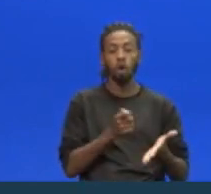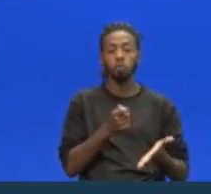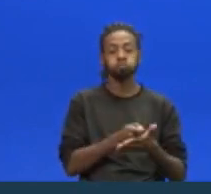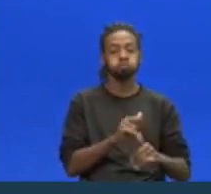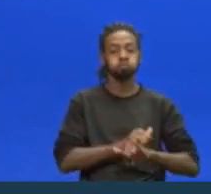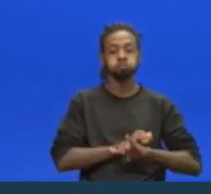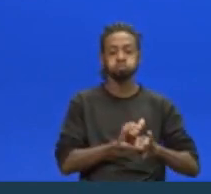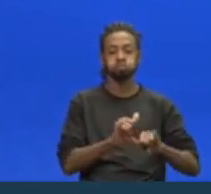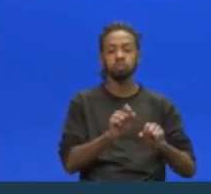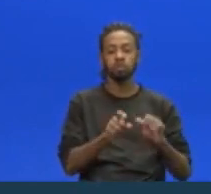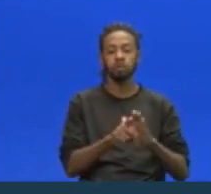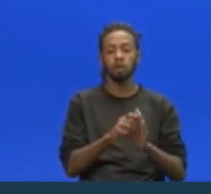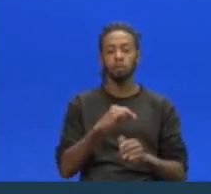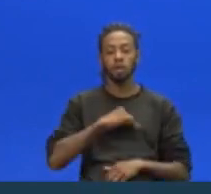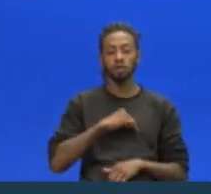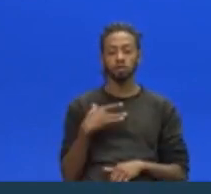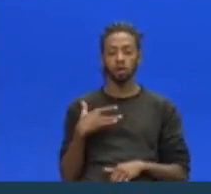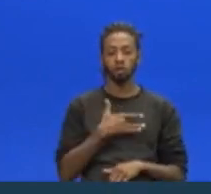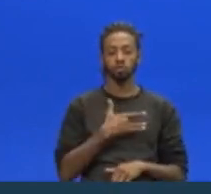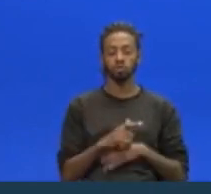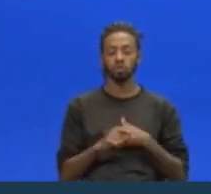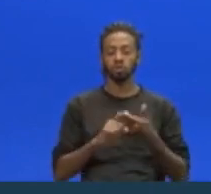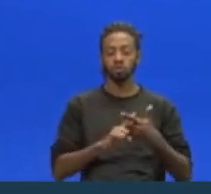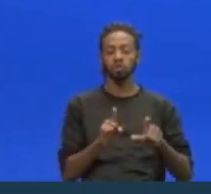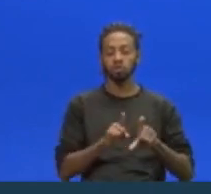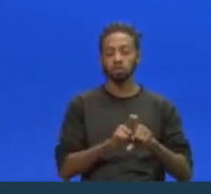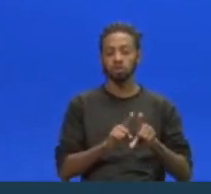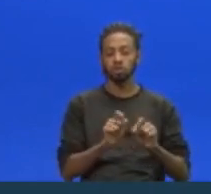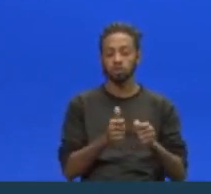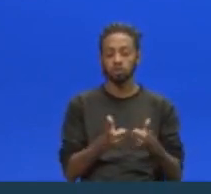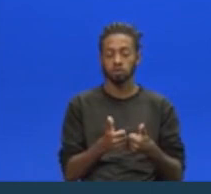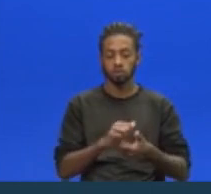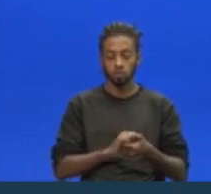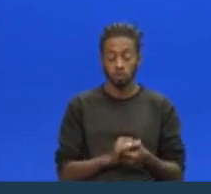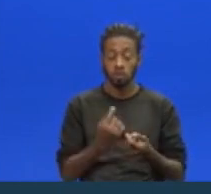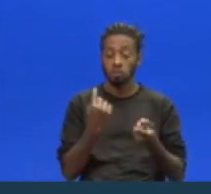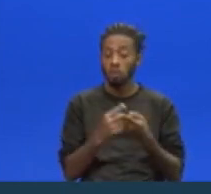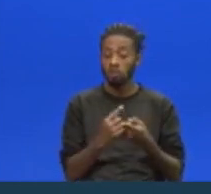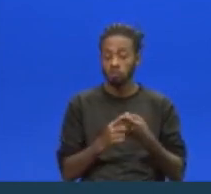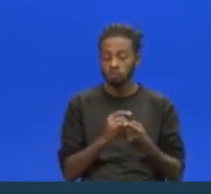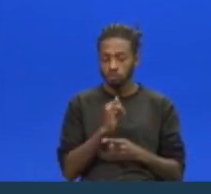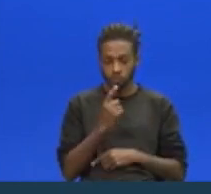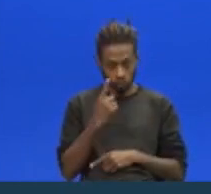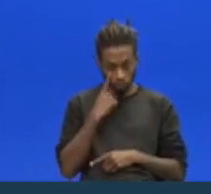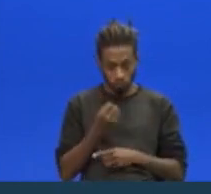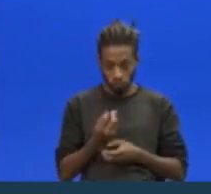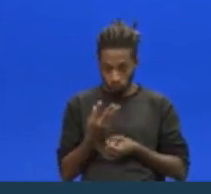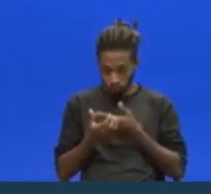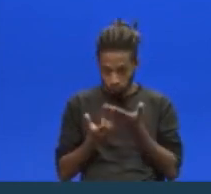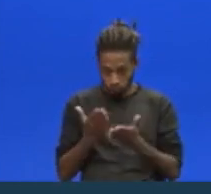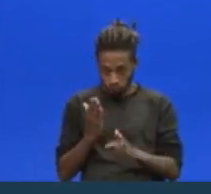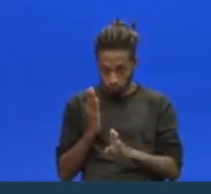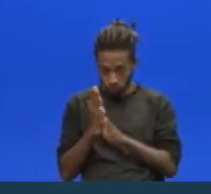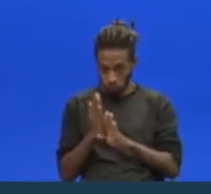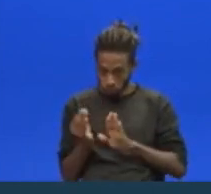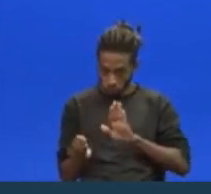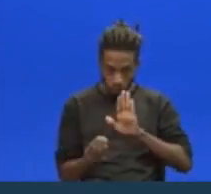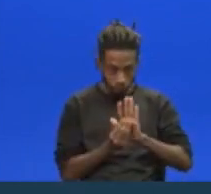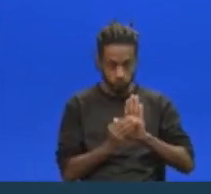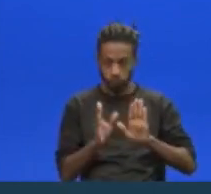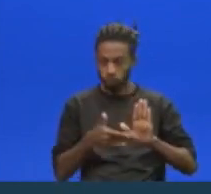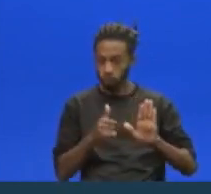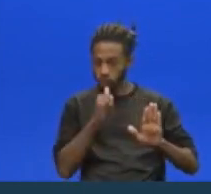da Saúde e aos Centros de Vigilância Epidemiológica, portanto. Para quê? Para que, com base nesses dados, da existência